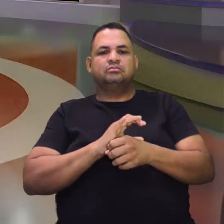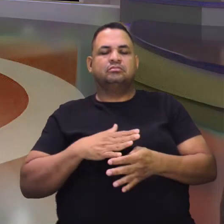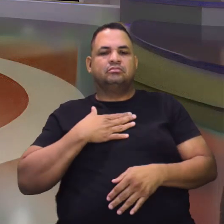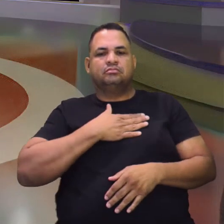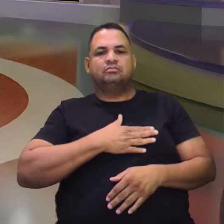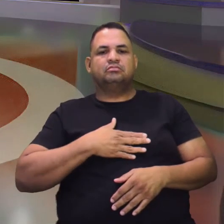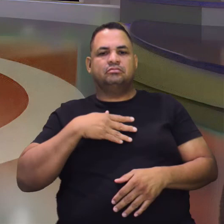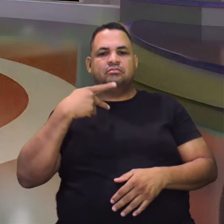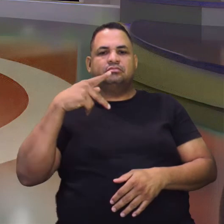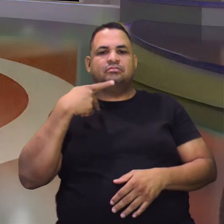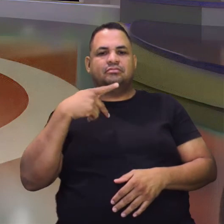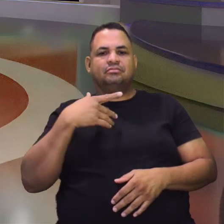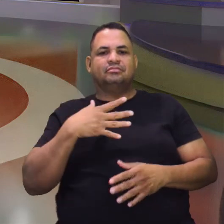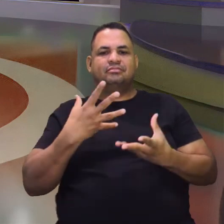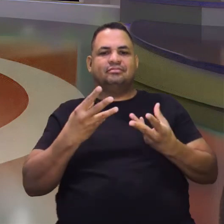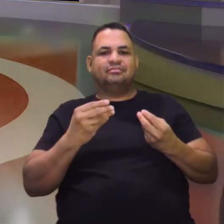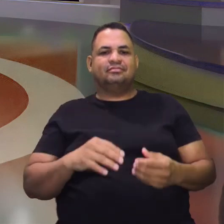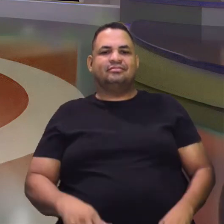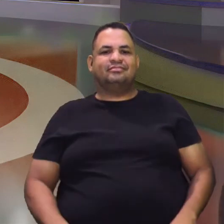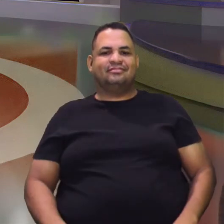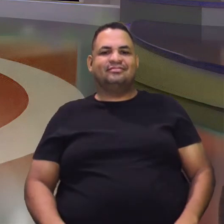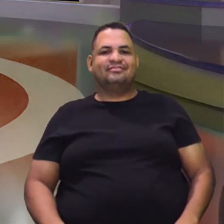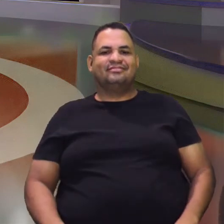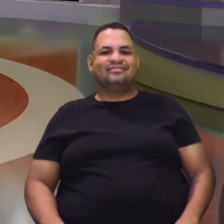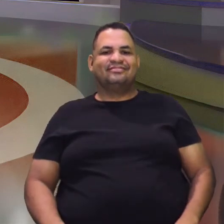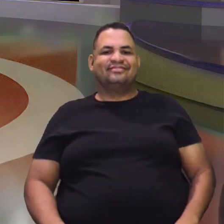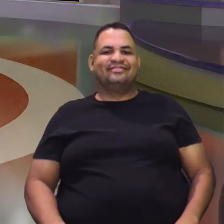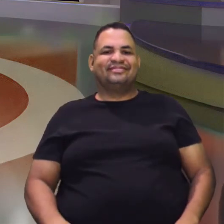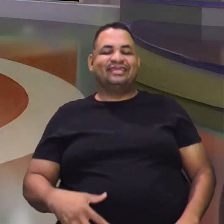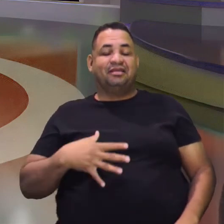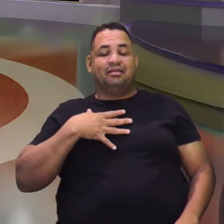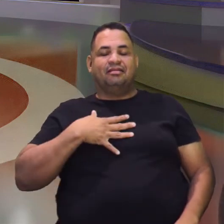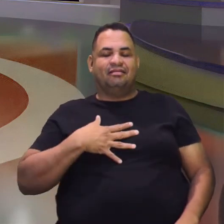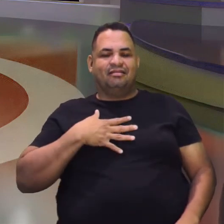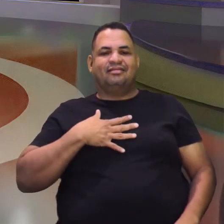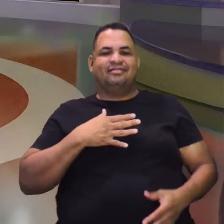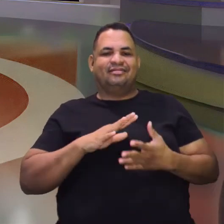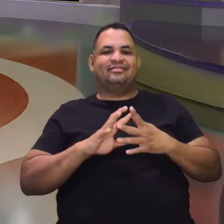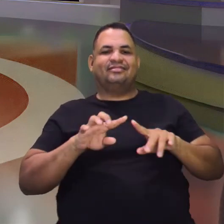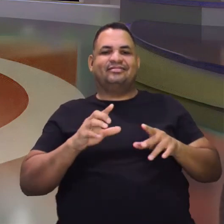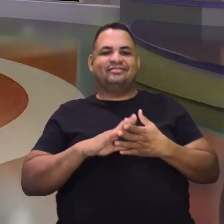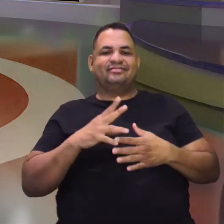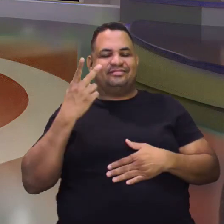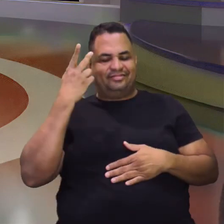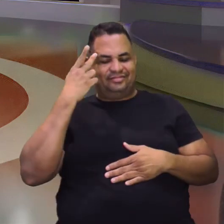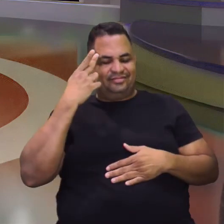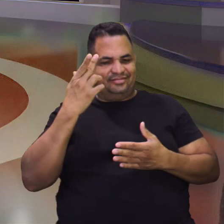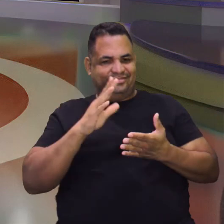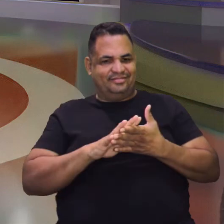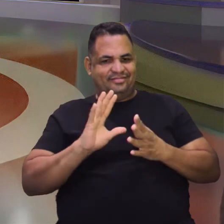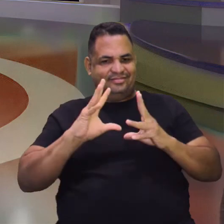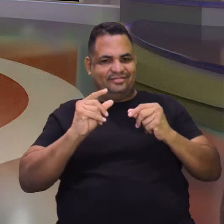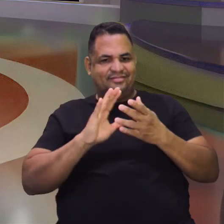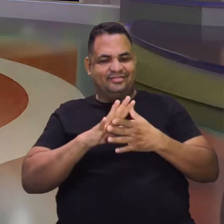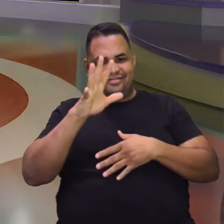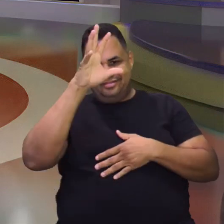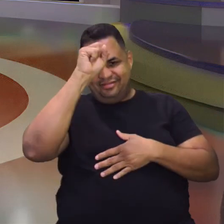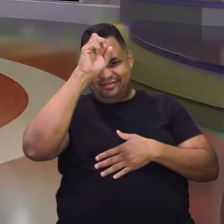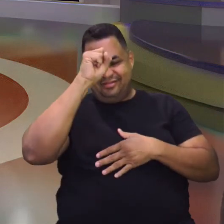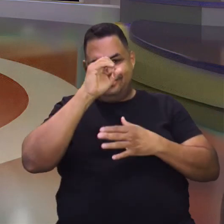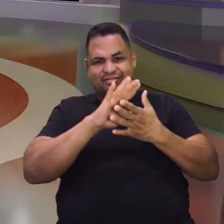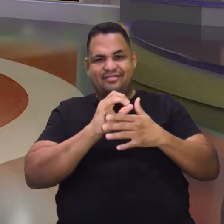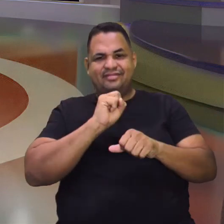curtido bastante. Falei demais. Chega a ter até um pouco ofegante, mas é isso aí. tudo para que vocês possam